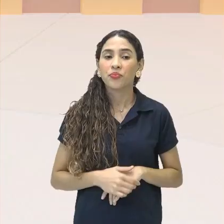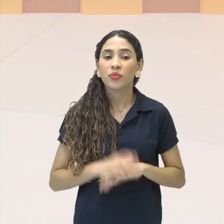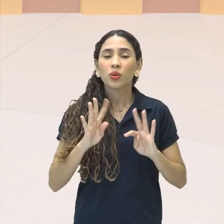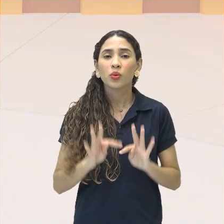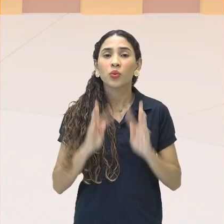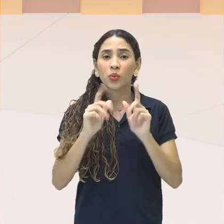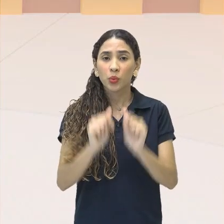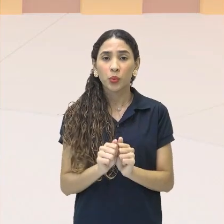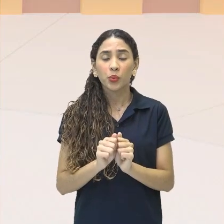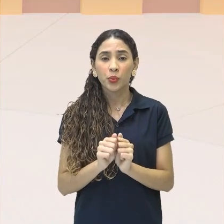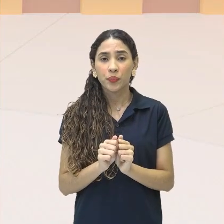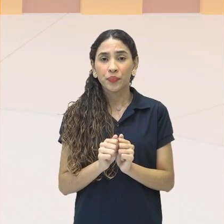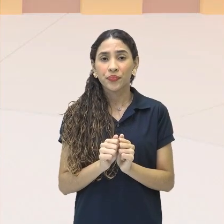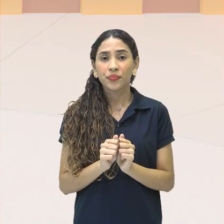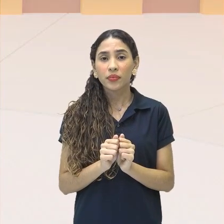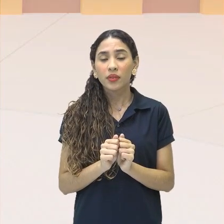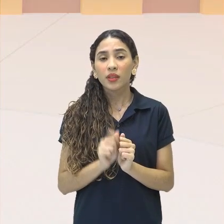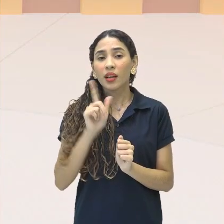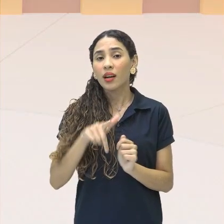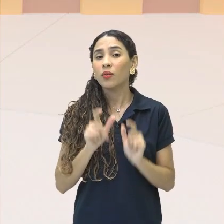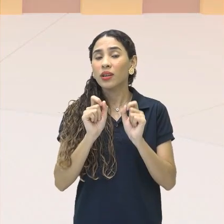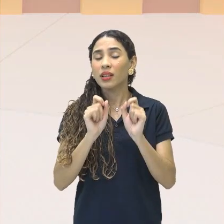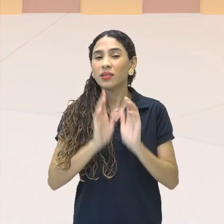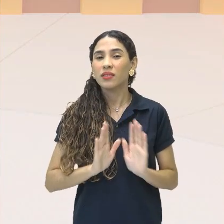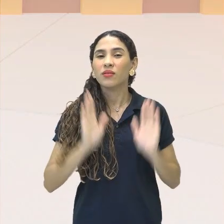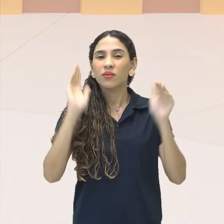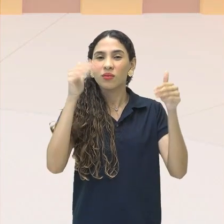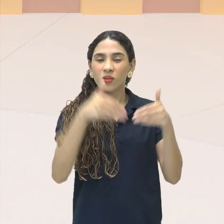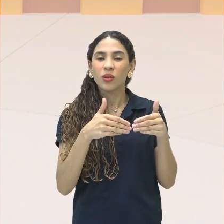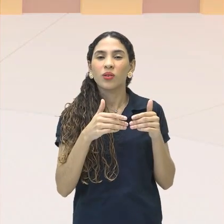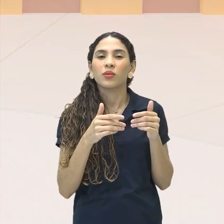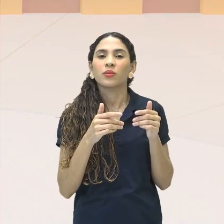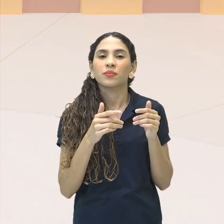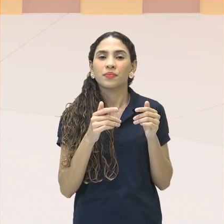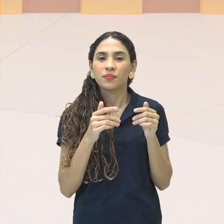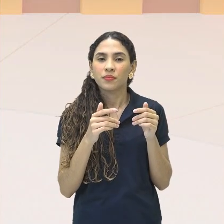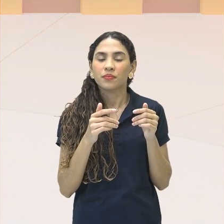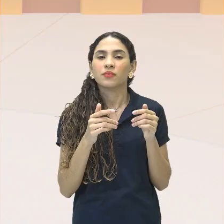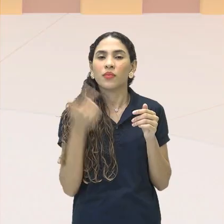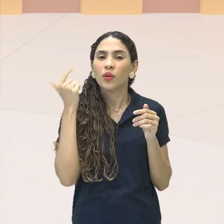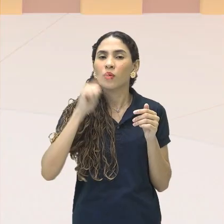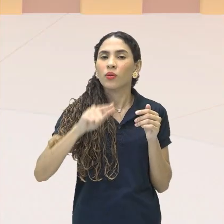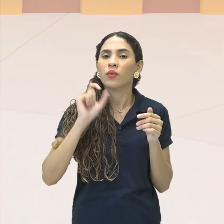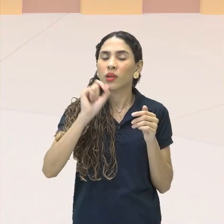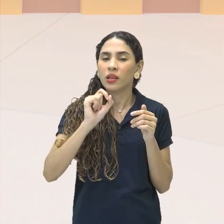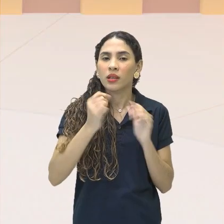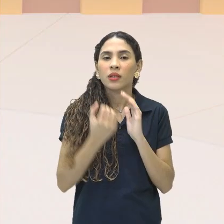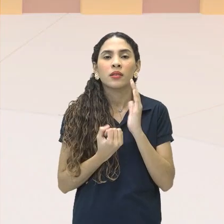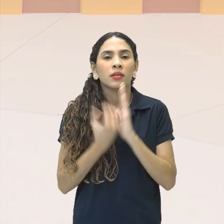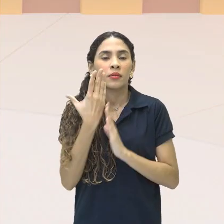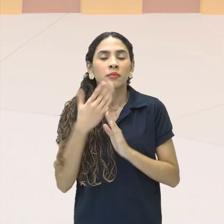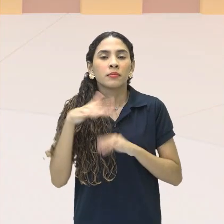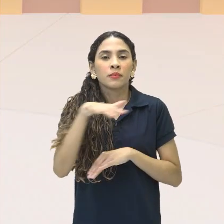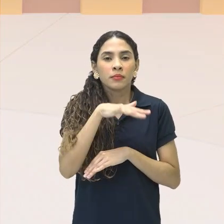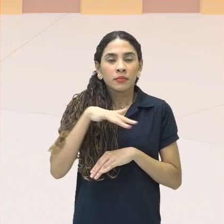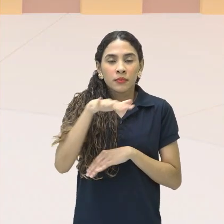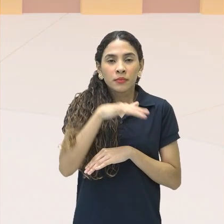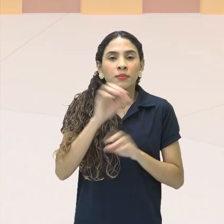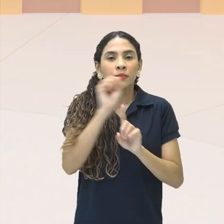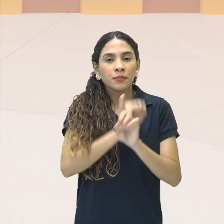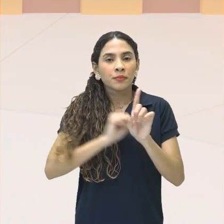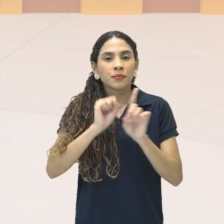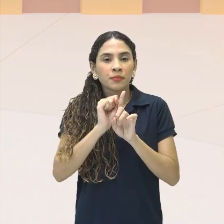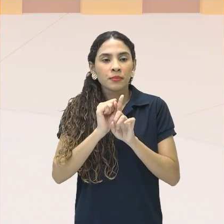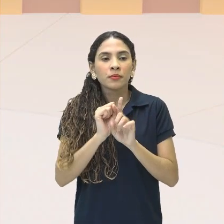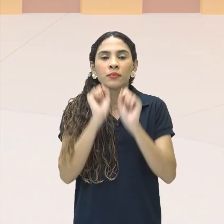Tudo isso aí é justamente voltado para o quê? Para ir criando, né, um ambiente onde a